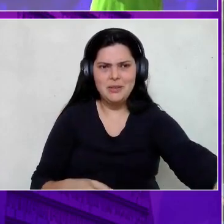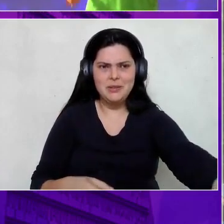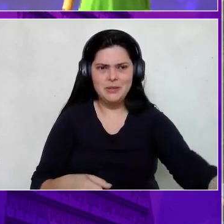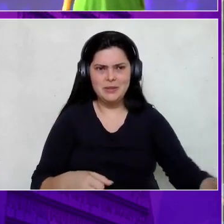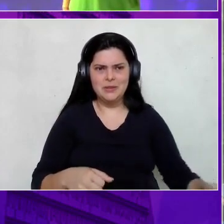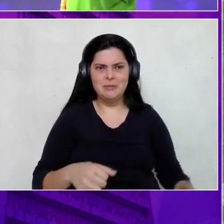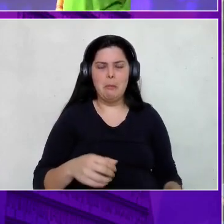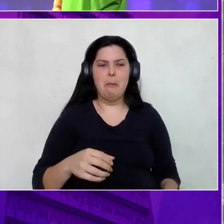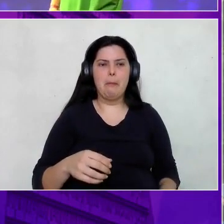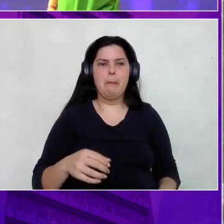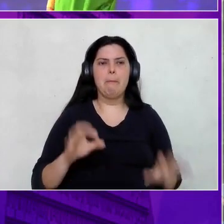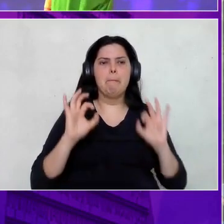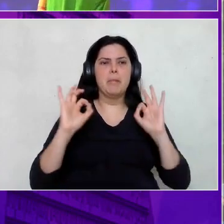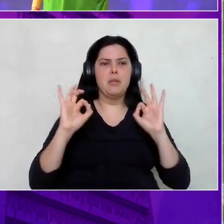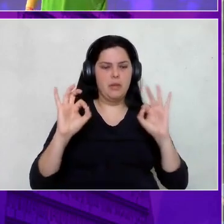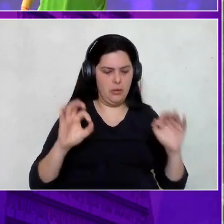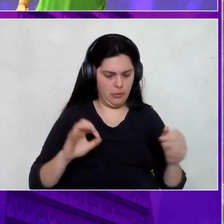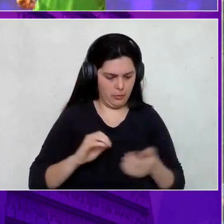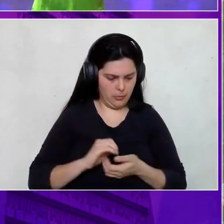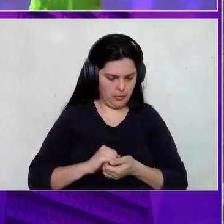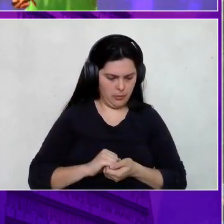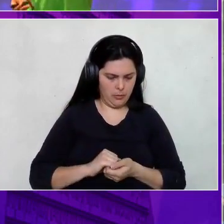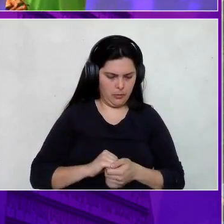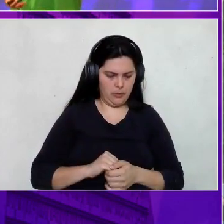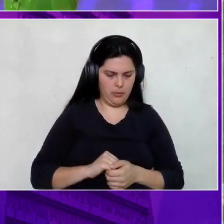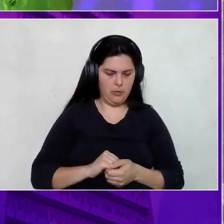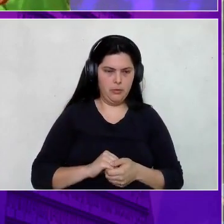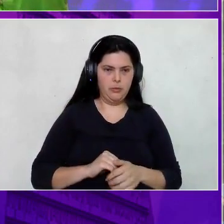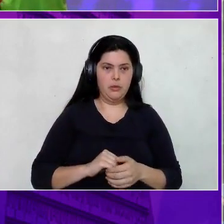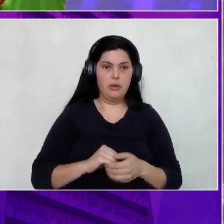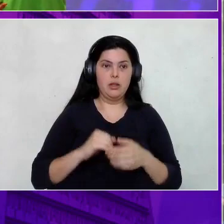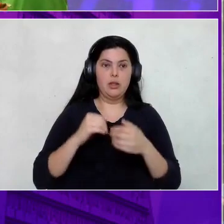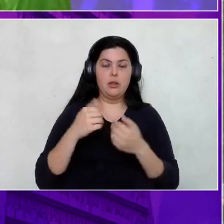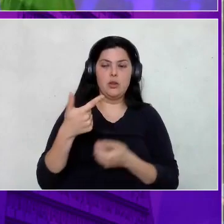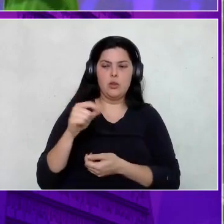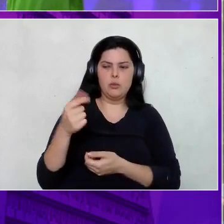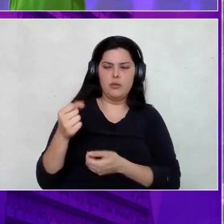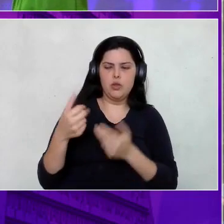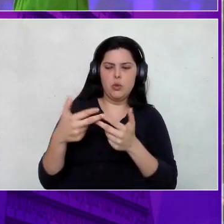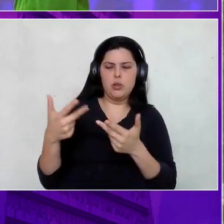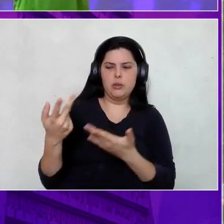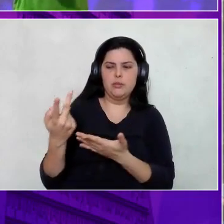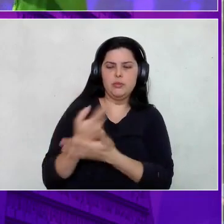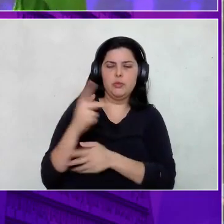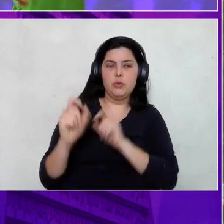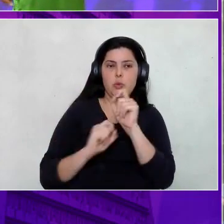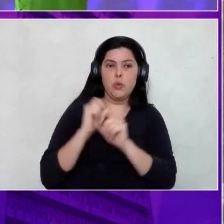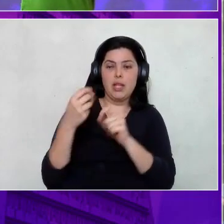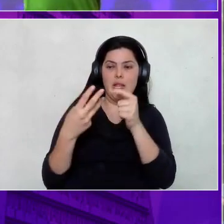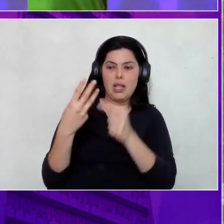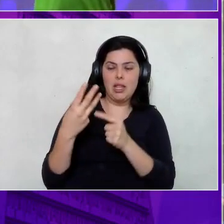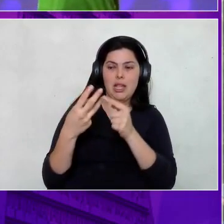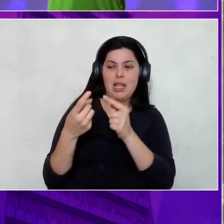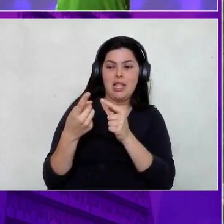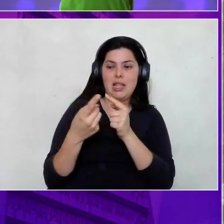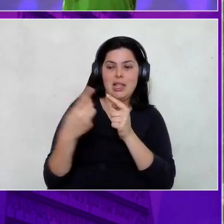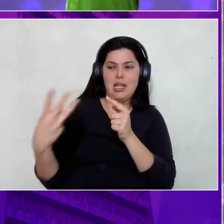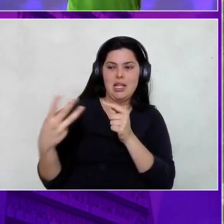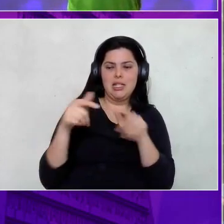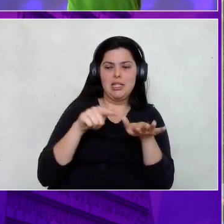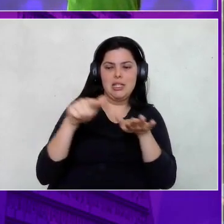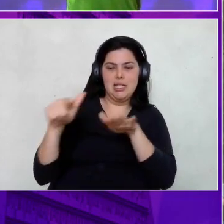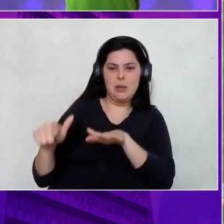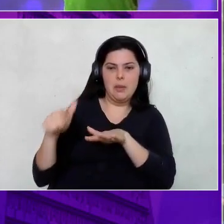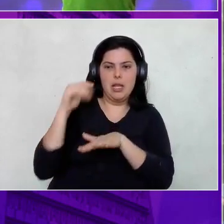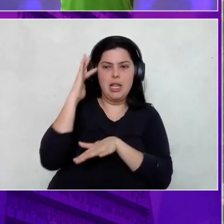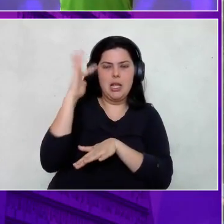Perfeito. Isso. Eu, em 2020, uma das coisas que aconteceu foi que eu participei de 13 semanas da Teoria U, junto